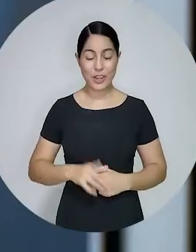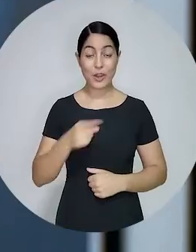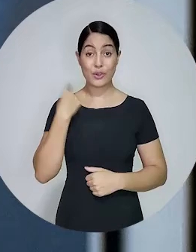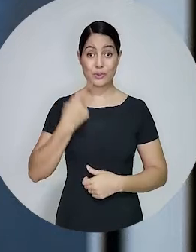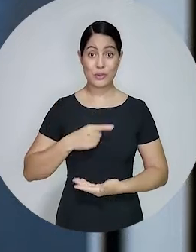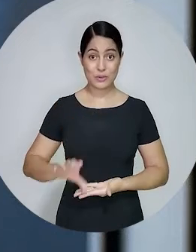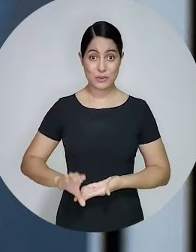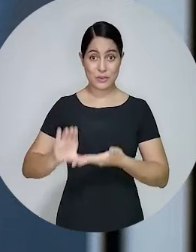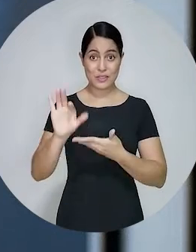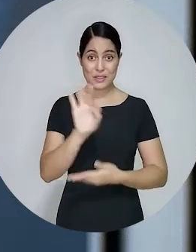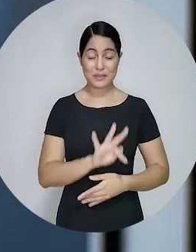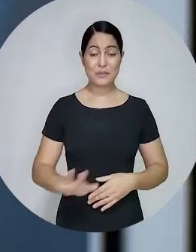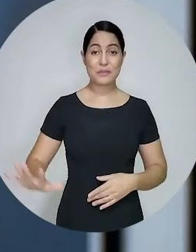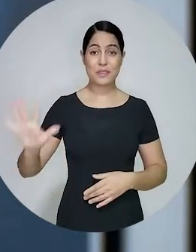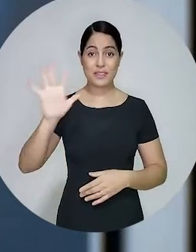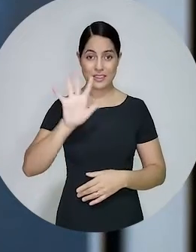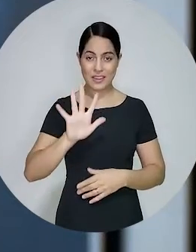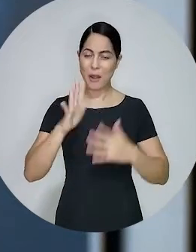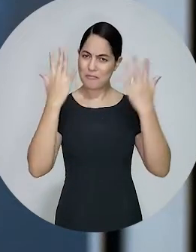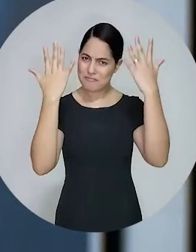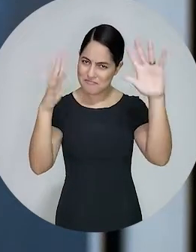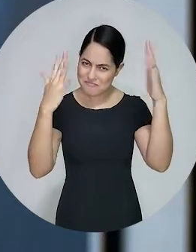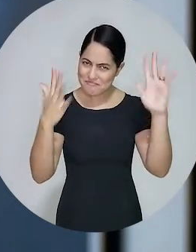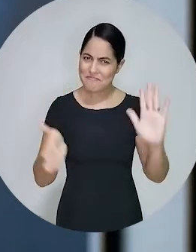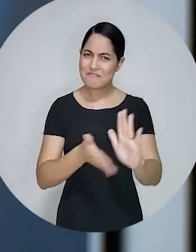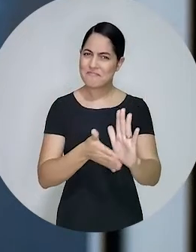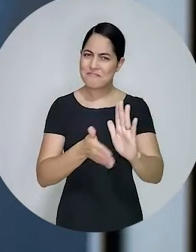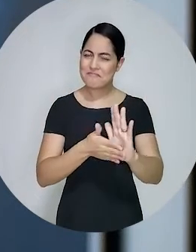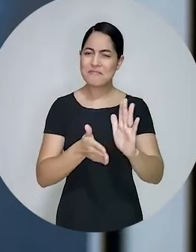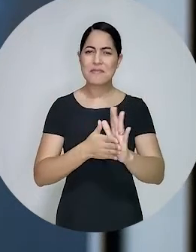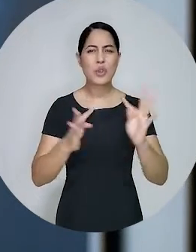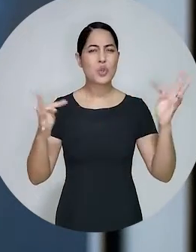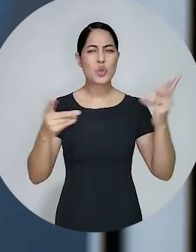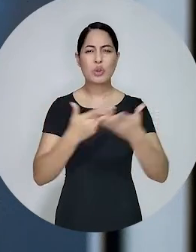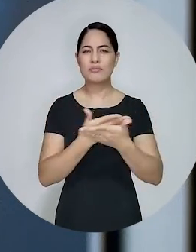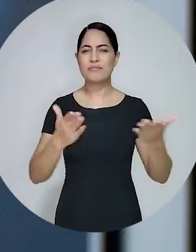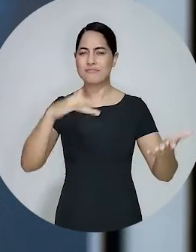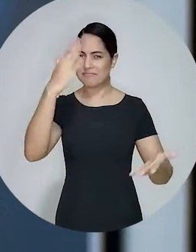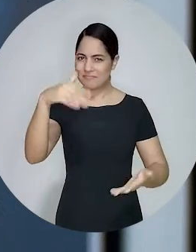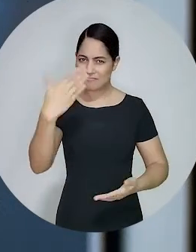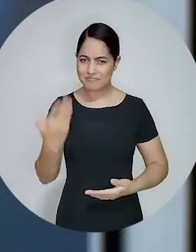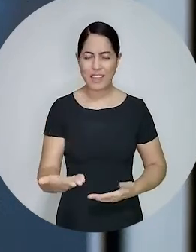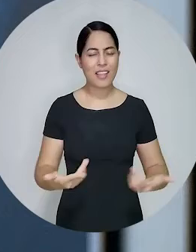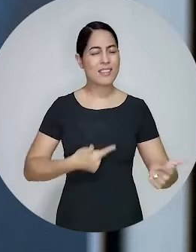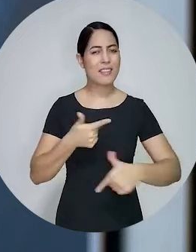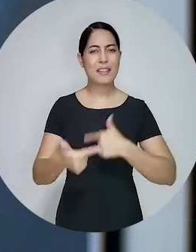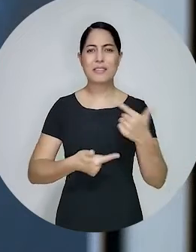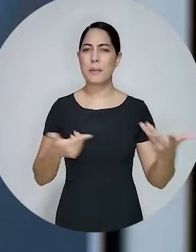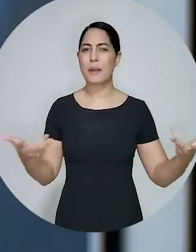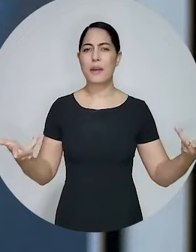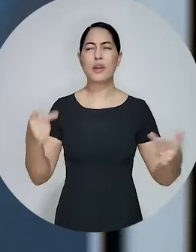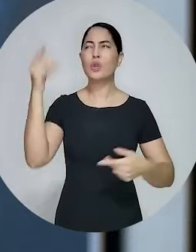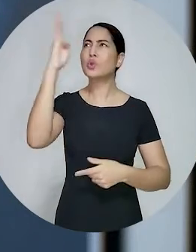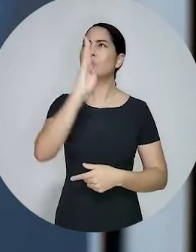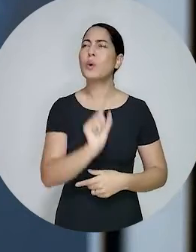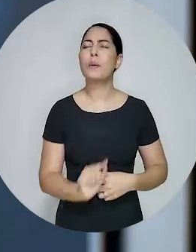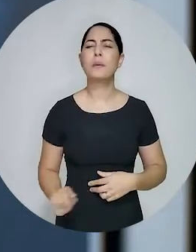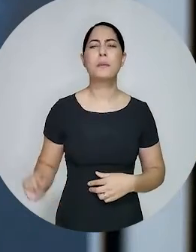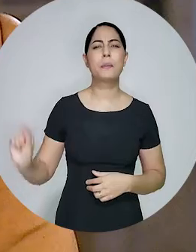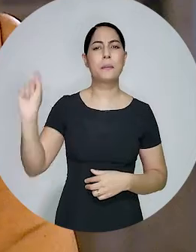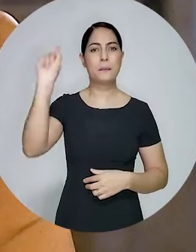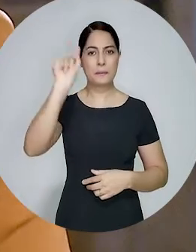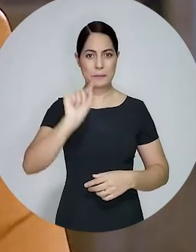advocacia. Recebam do Conselho Federal da Ordem, portanto, votos de parabenização e louvor por todo este grandioso trabalho que é feito ao redor do